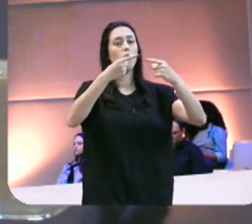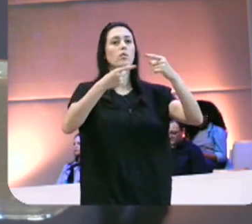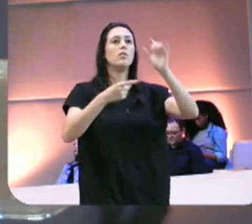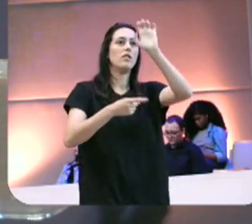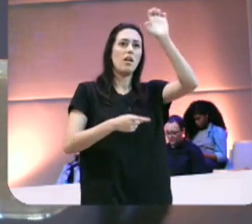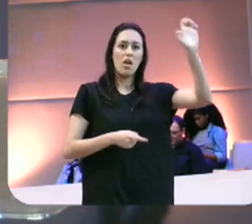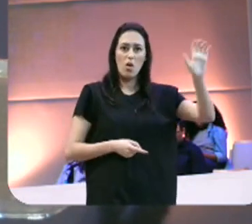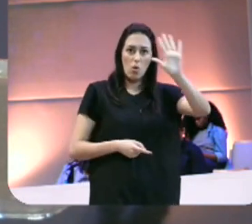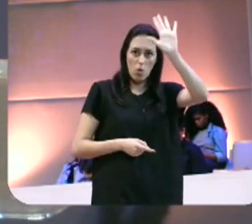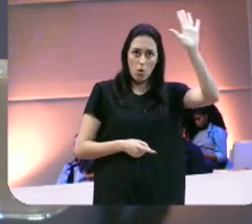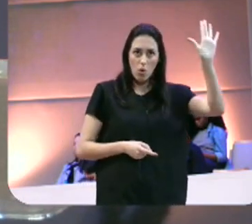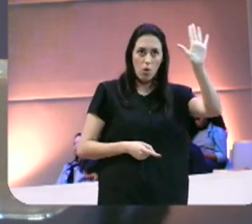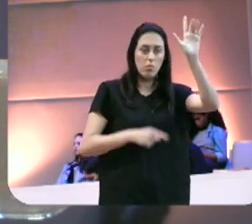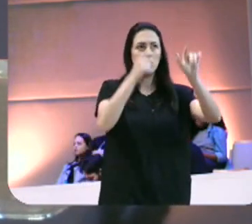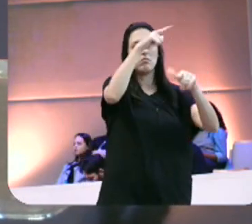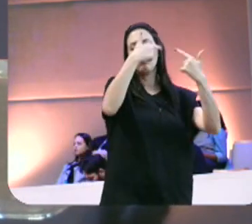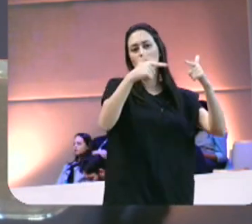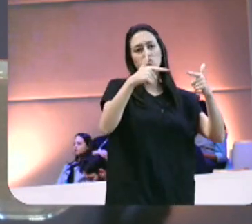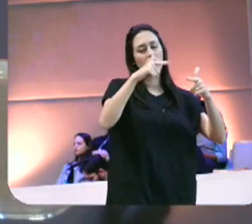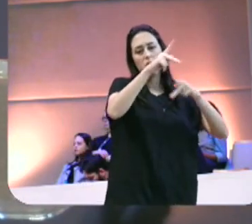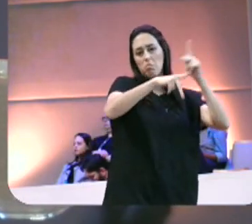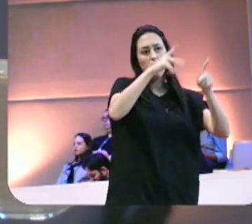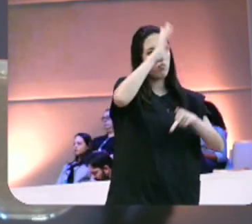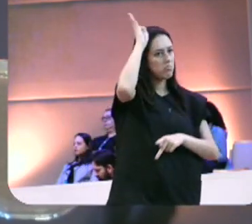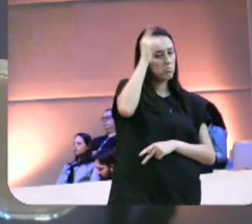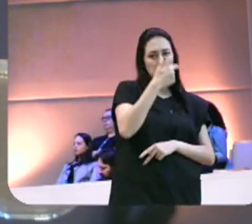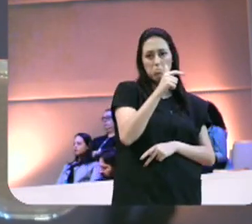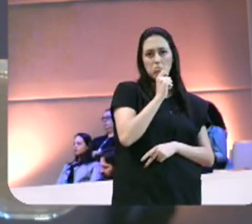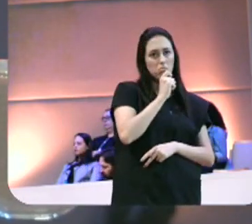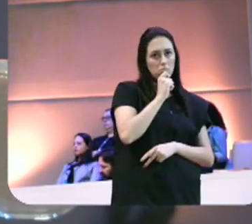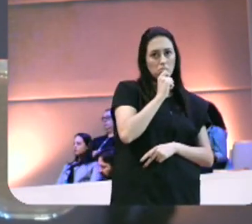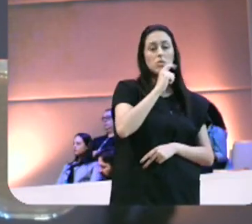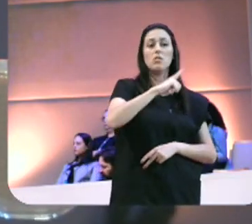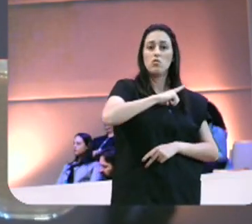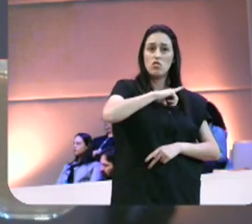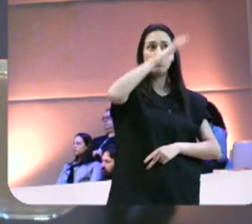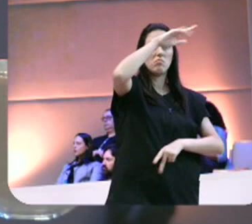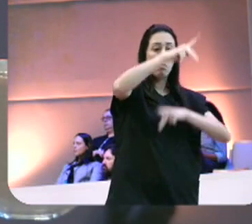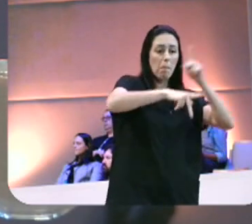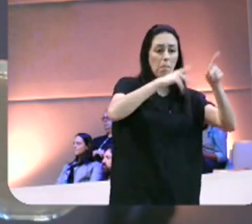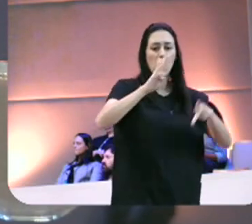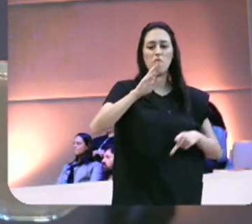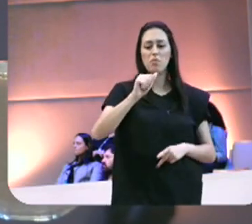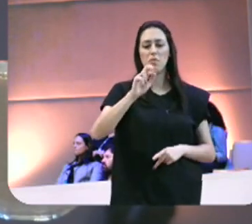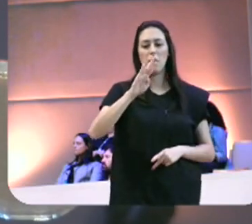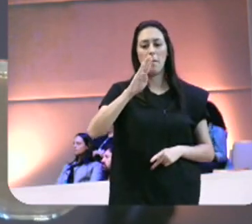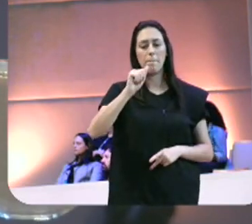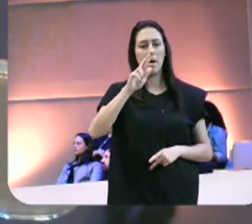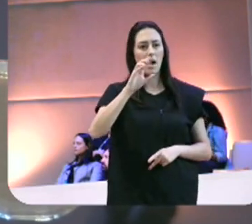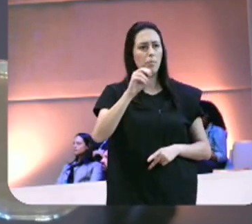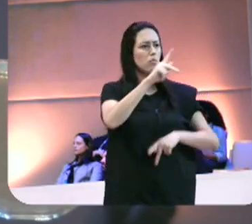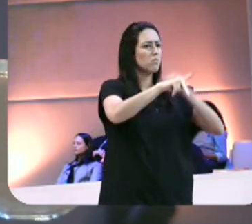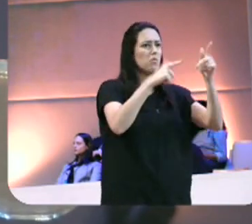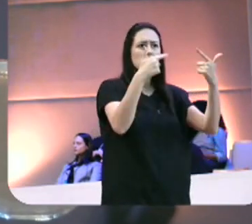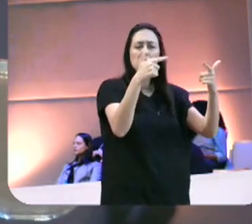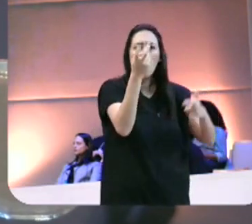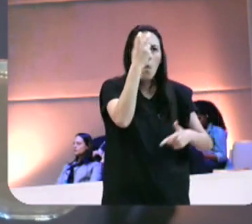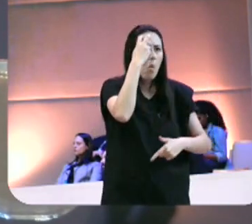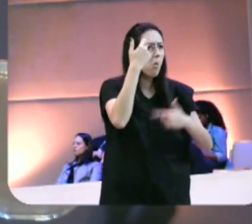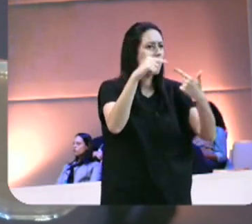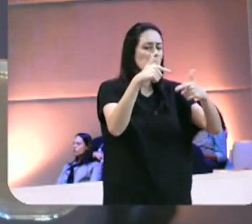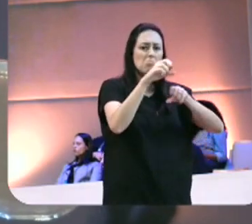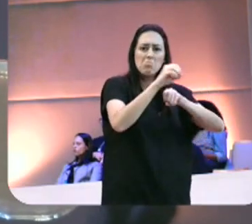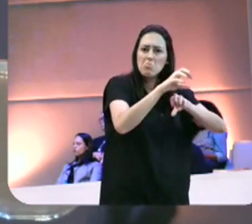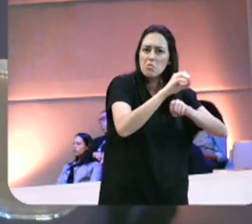não era dominado pelo Império Romano, era conhecido como os povos bárbaros. Pessoas sem cultura, sem educação. E